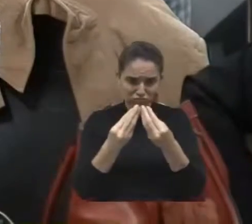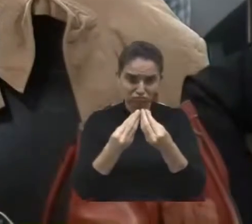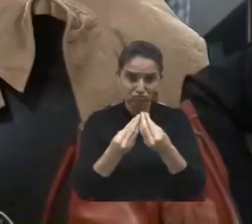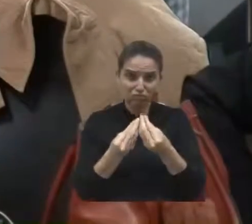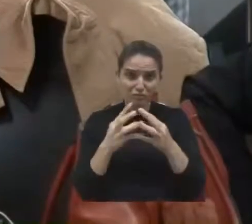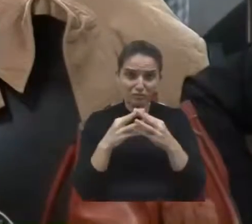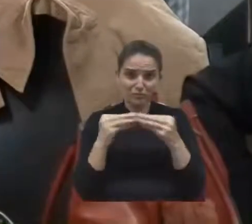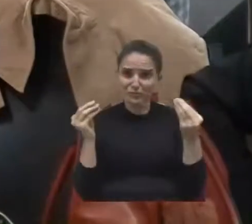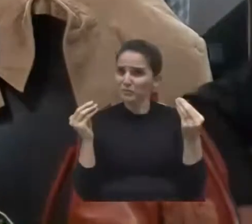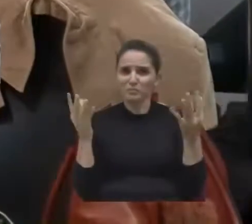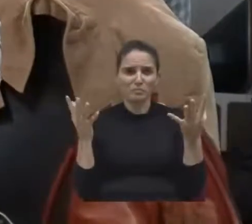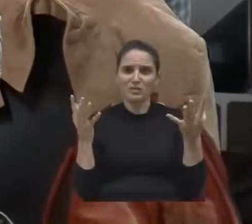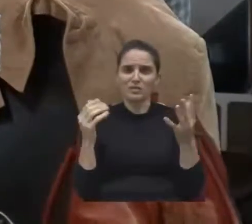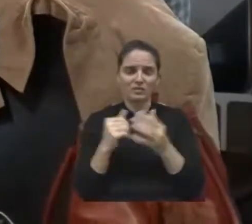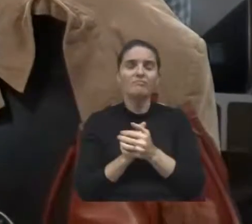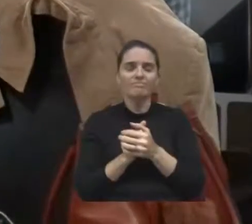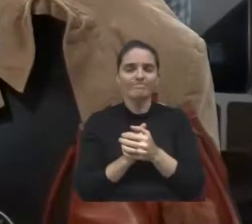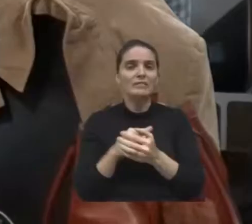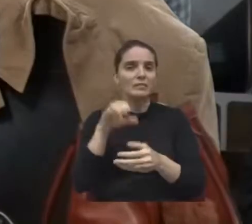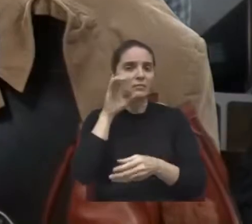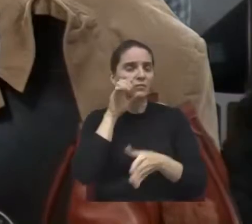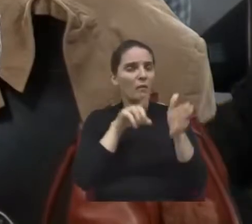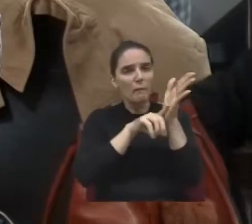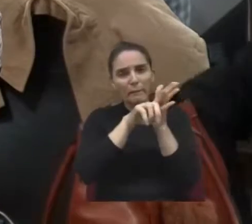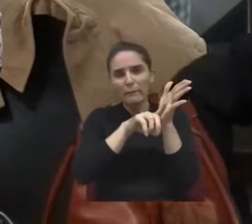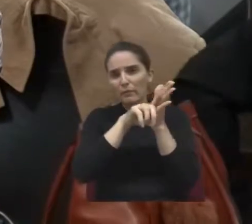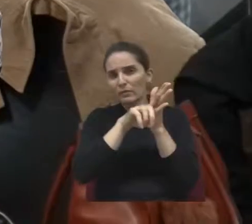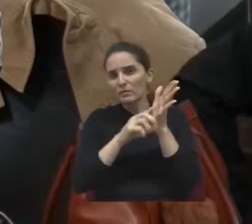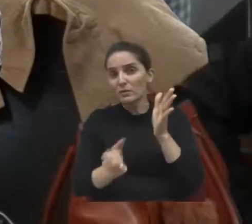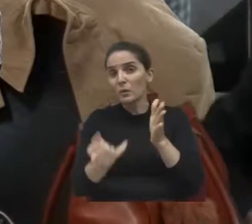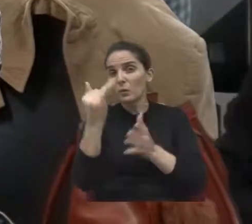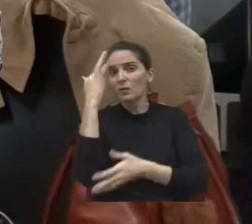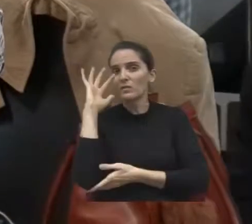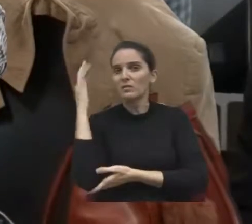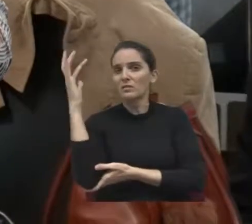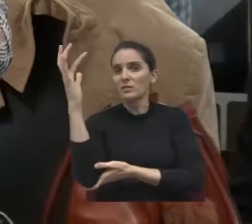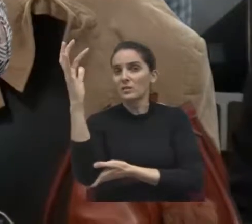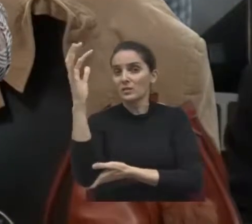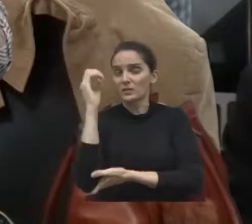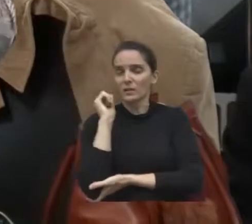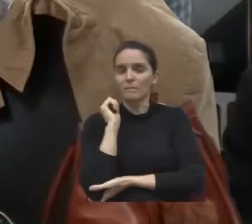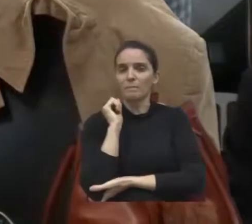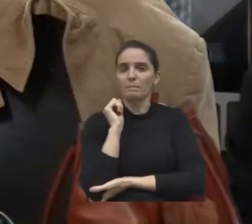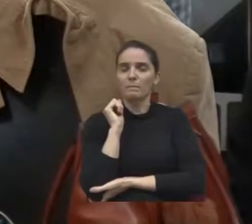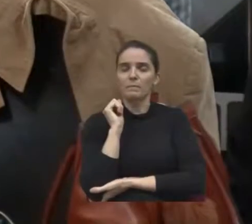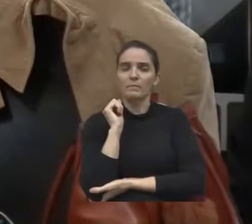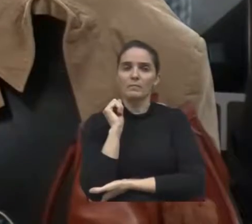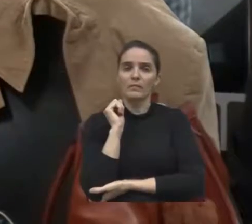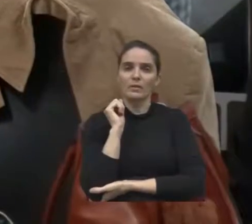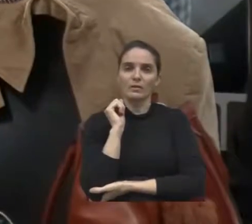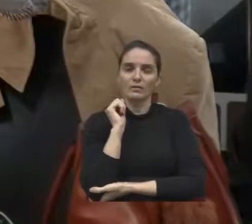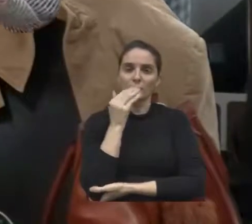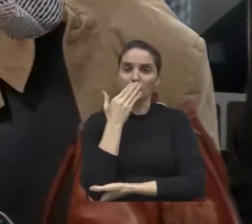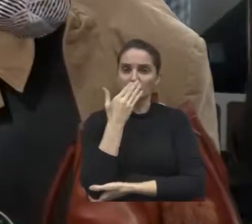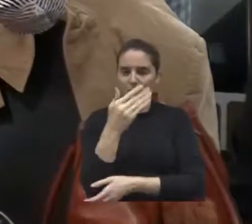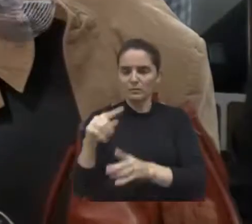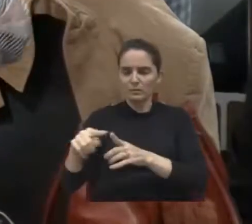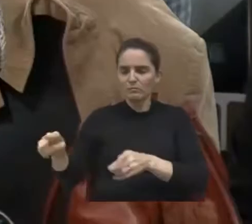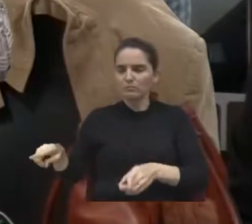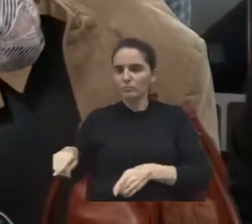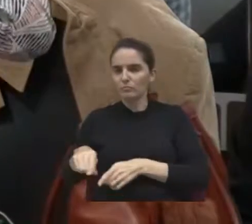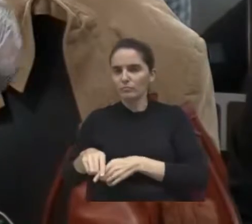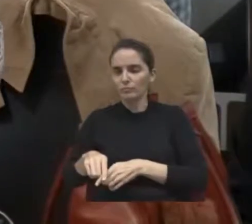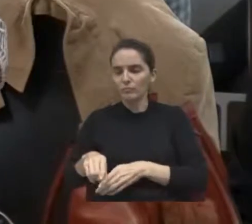semana eu fiz um requerimento perguntando quantas árvores, eu não sei qual órgão que responde isso, pedi para que os assessores trabalhassem no sentido